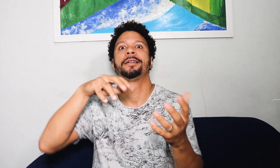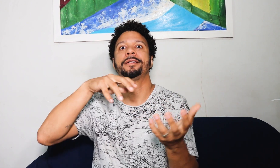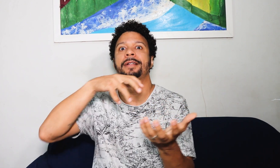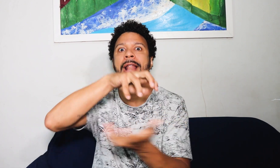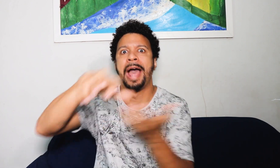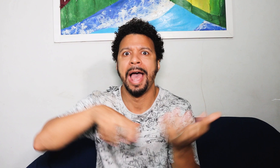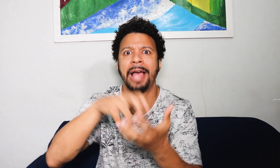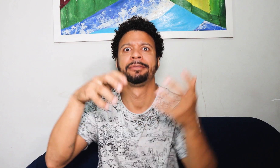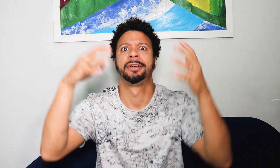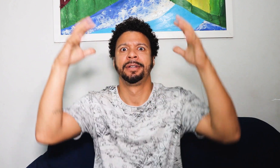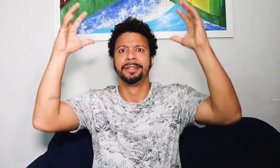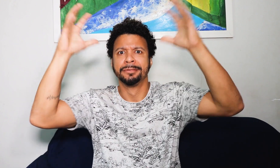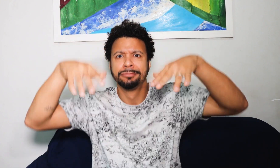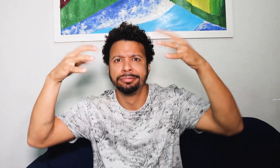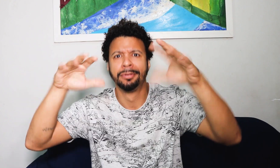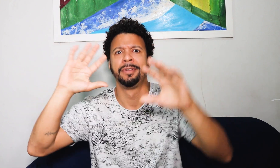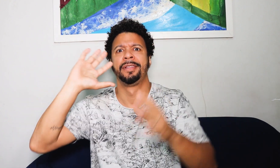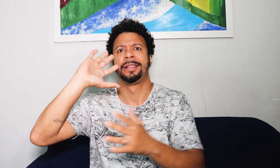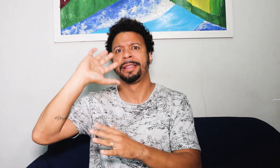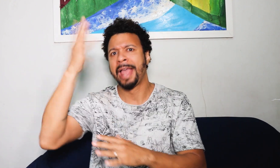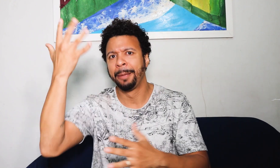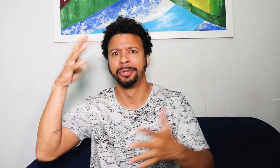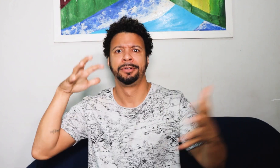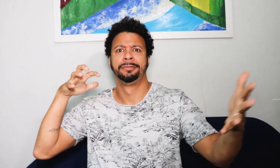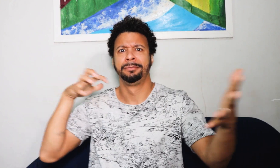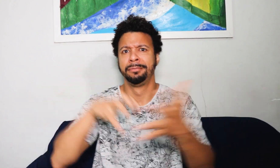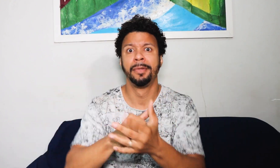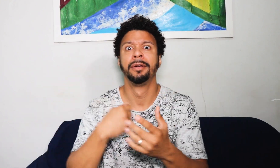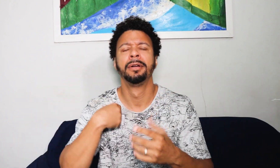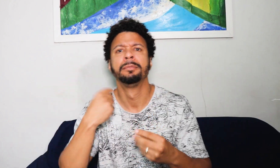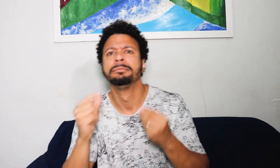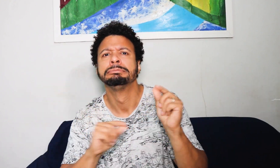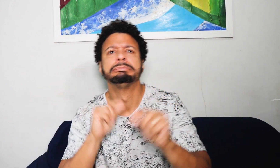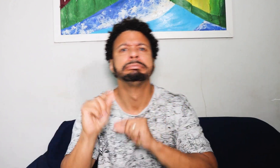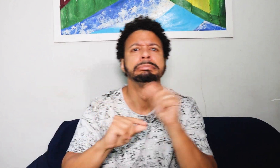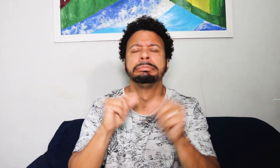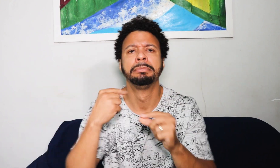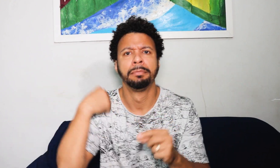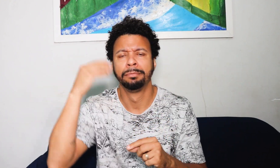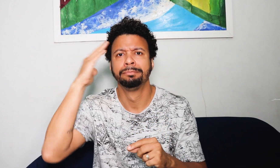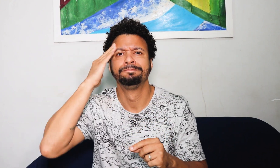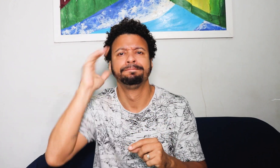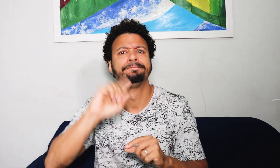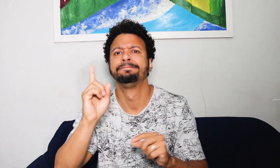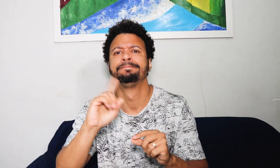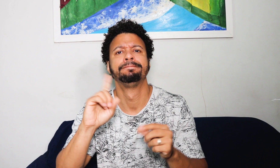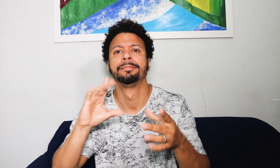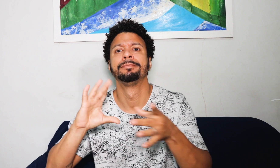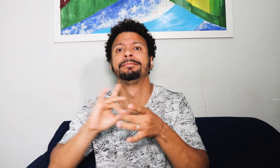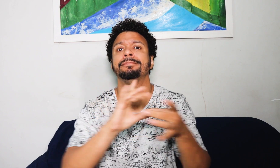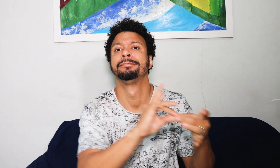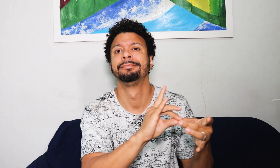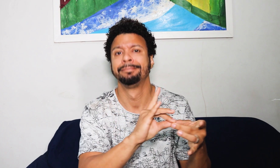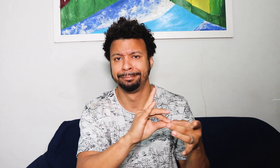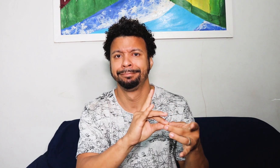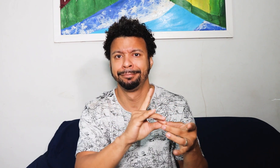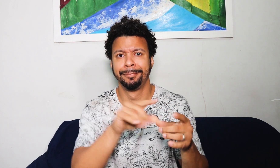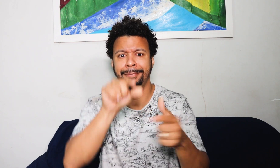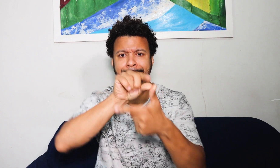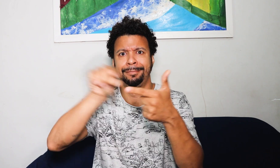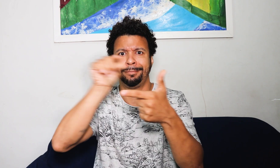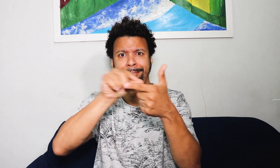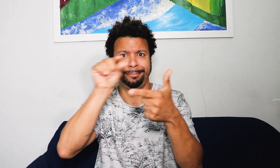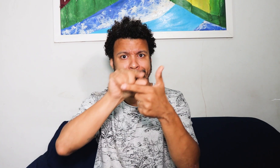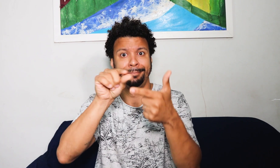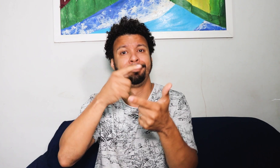Questão sobre greve, clima, tempos, alguns acidentes que acontecem. Eu não sei direito. Tem a legenda, mas